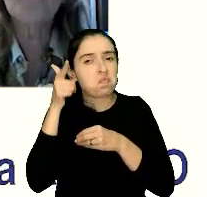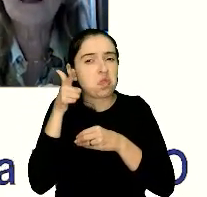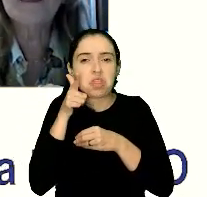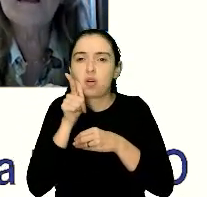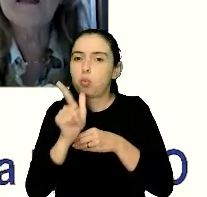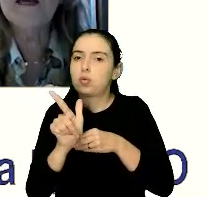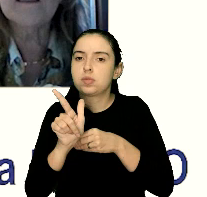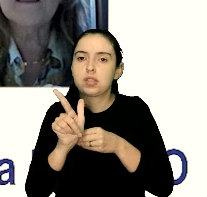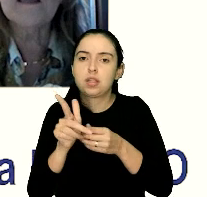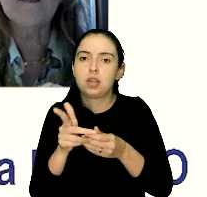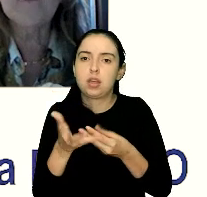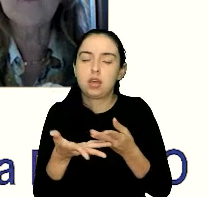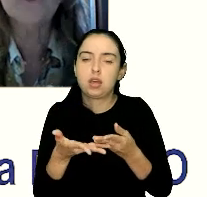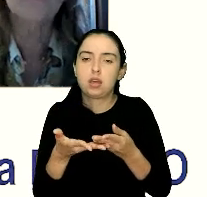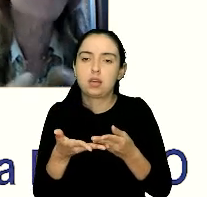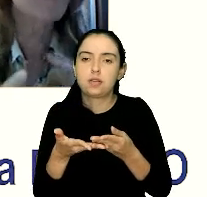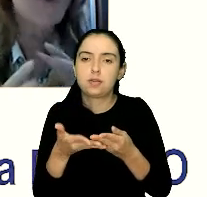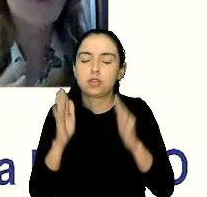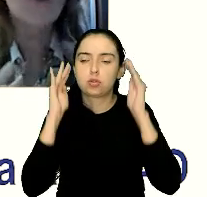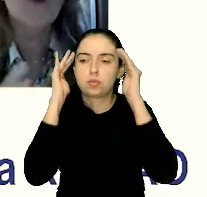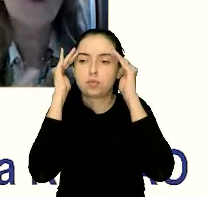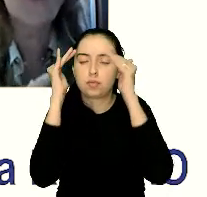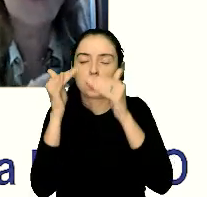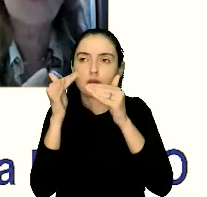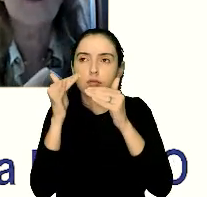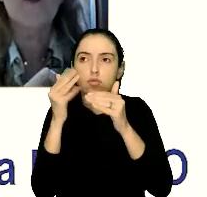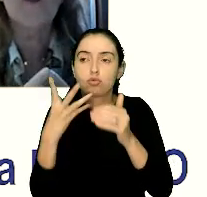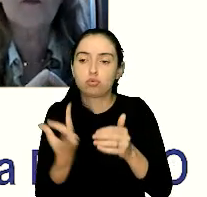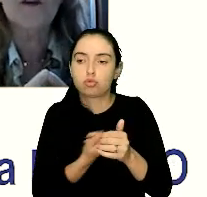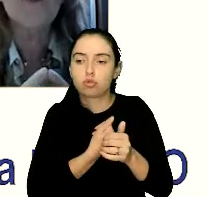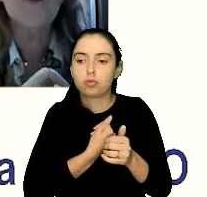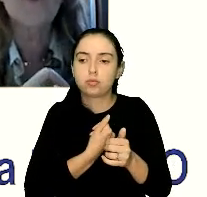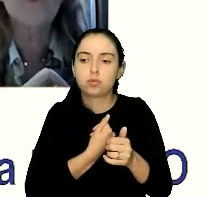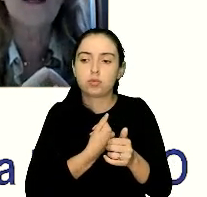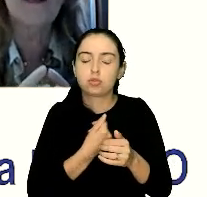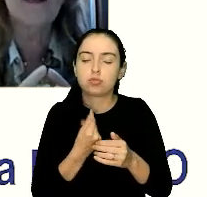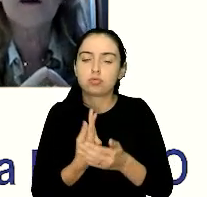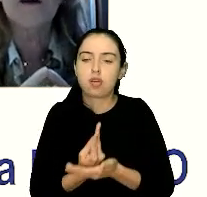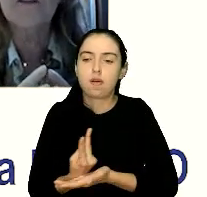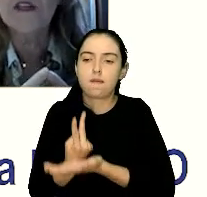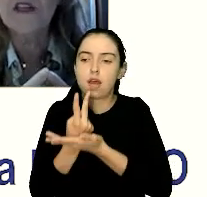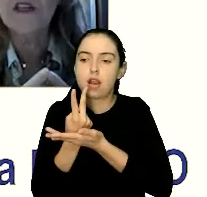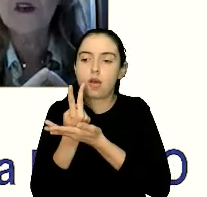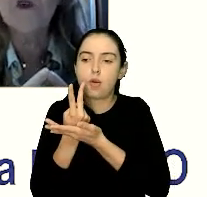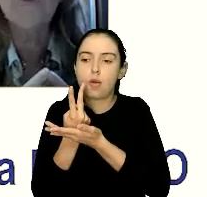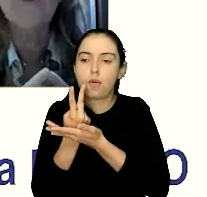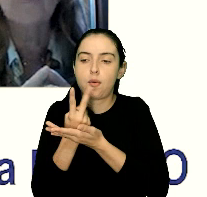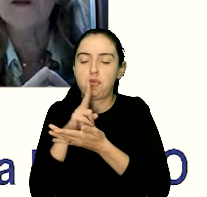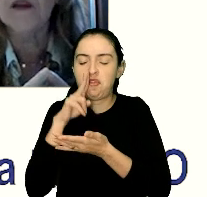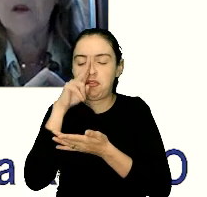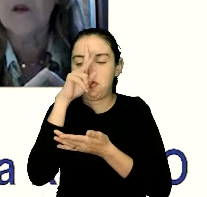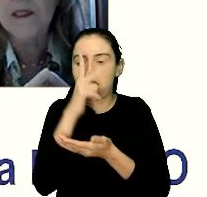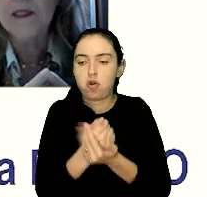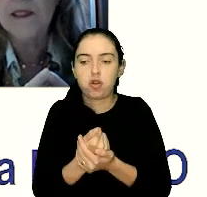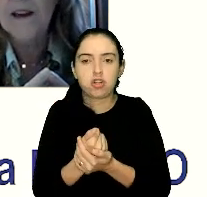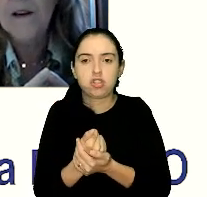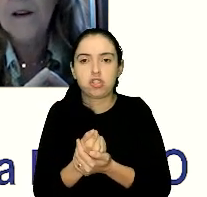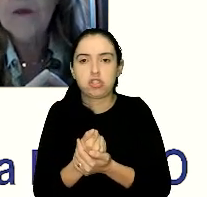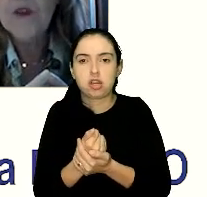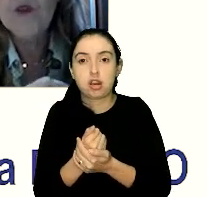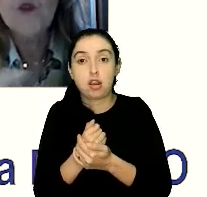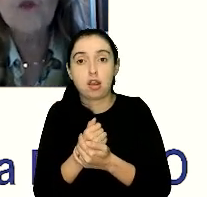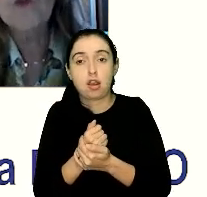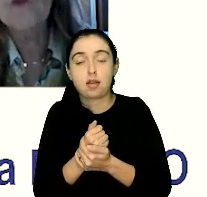nós temos uma idealização de que somos todos super-homens ou mulheres maravilha ou